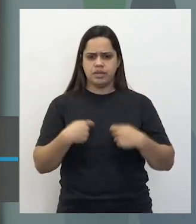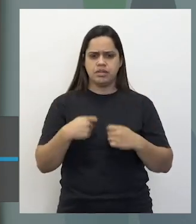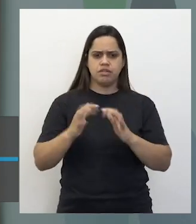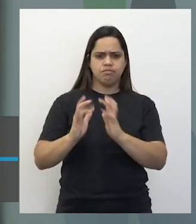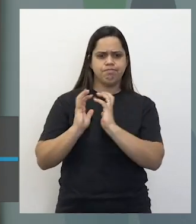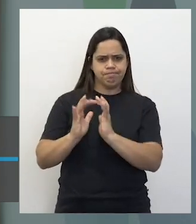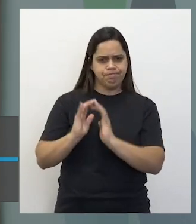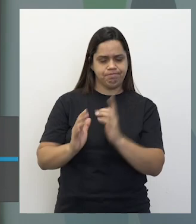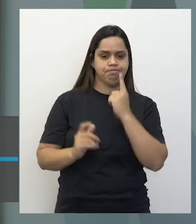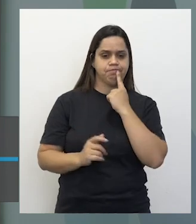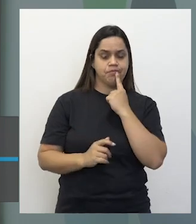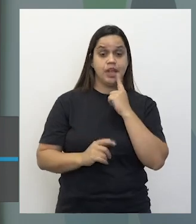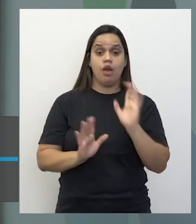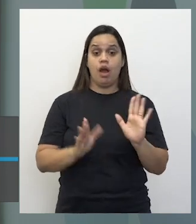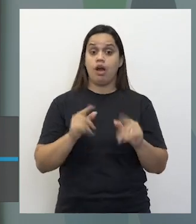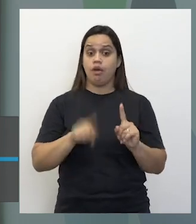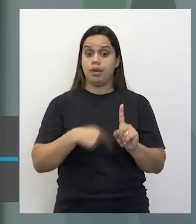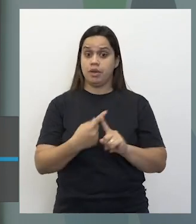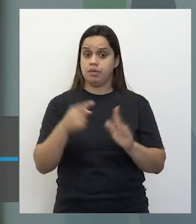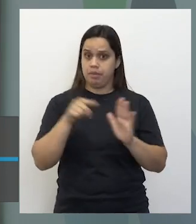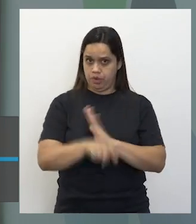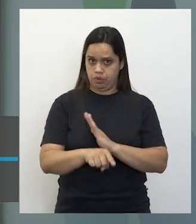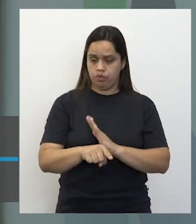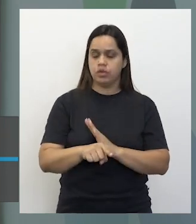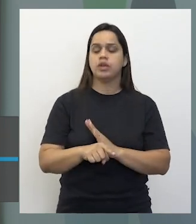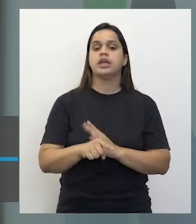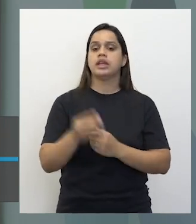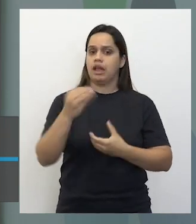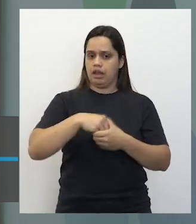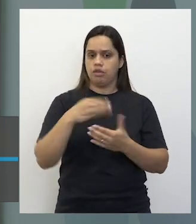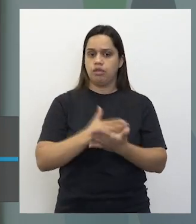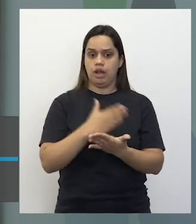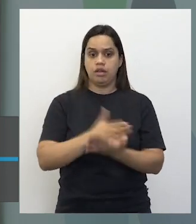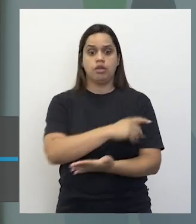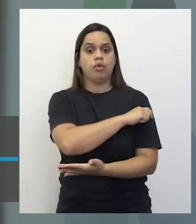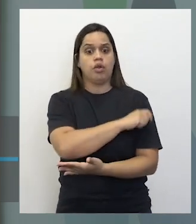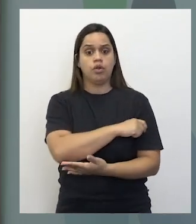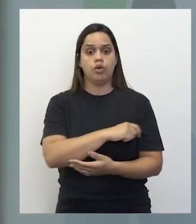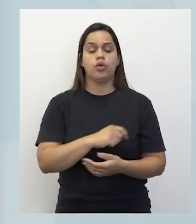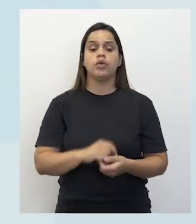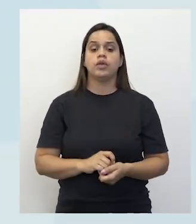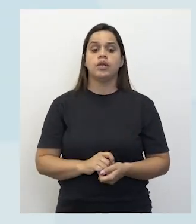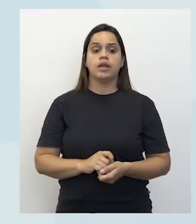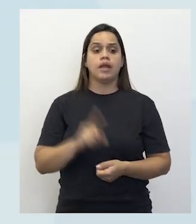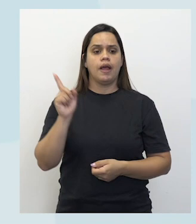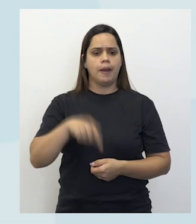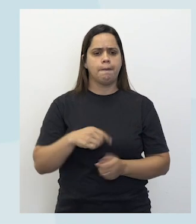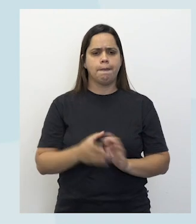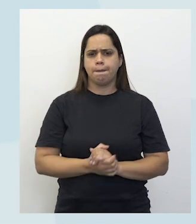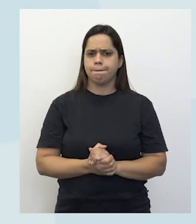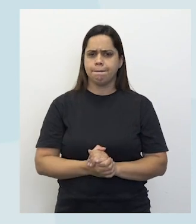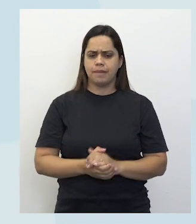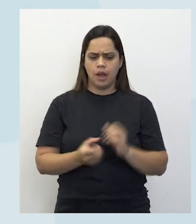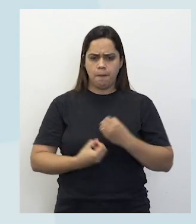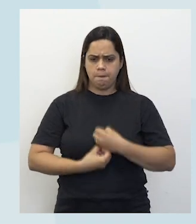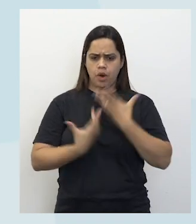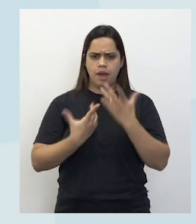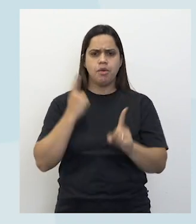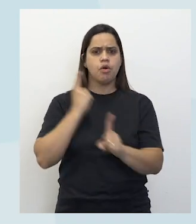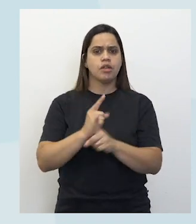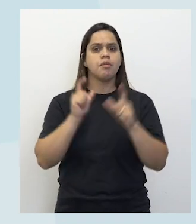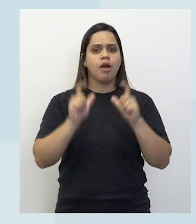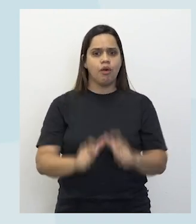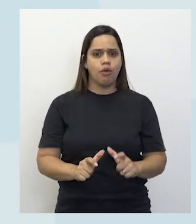refletir. Gente, eu vou fazer uma pergunta que está conectada com o caderno do aluno, por isso que eu vou fazê-la. Onde encontramos poemas? Eu vou